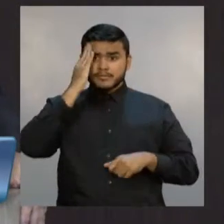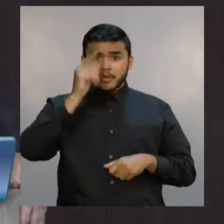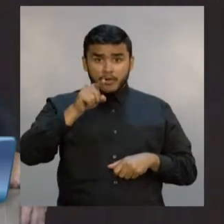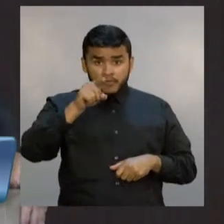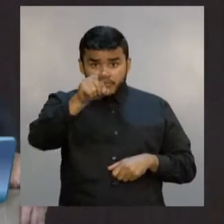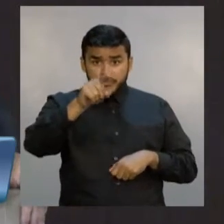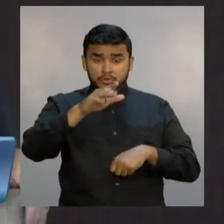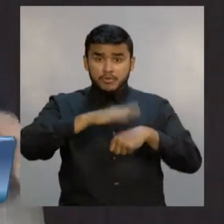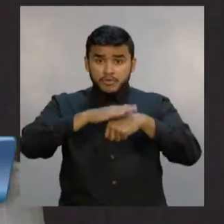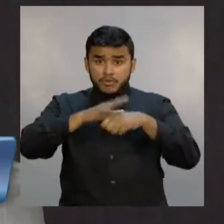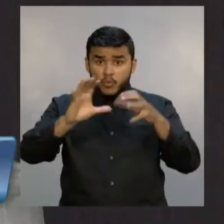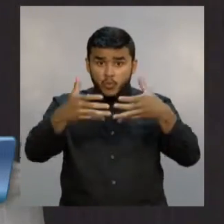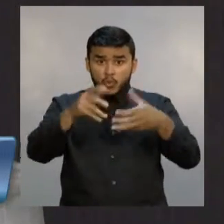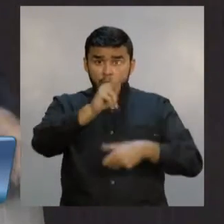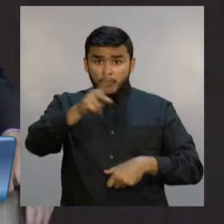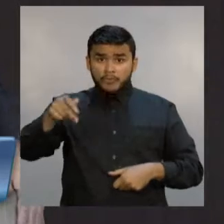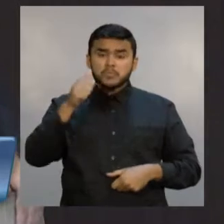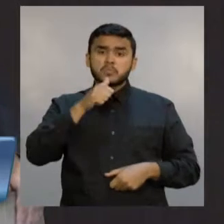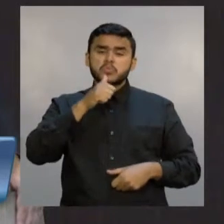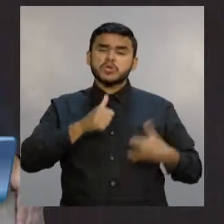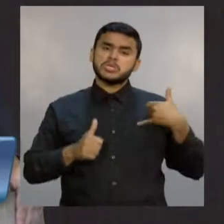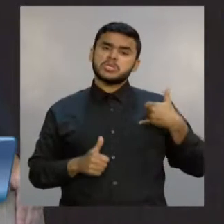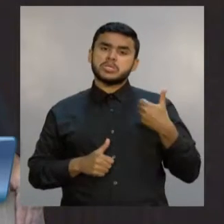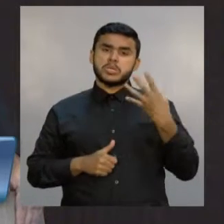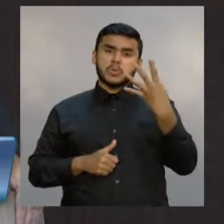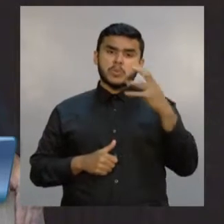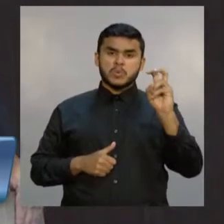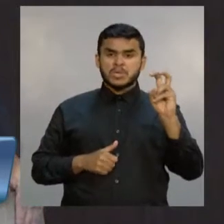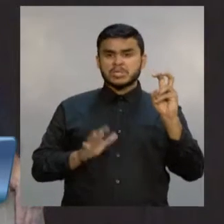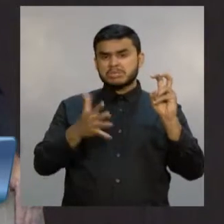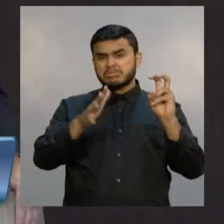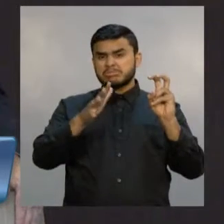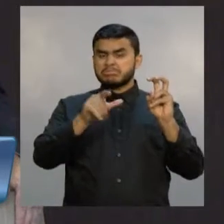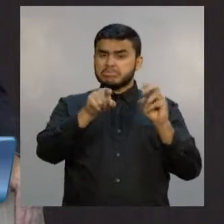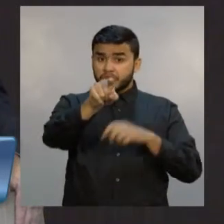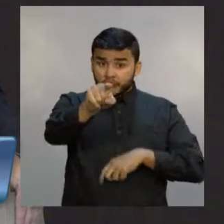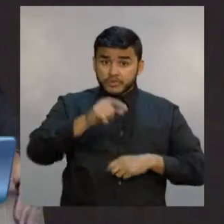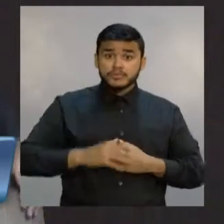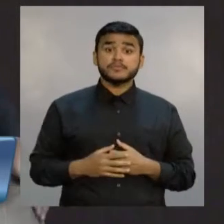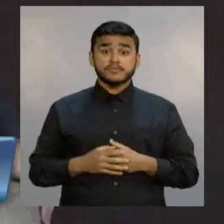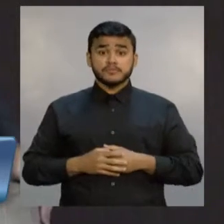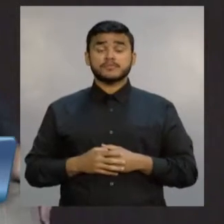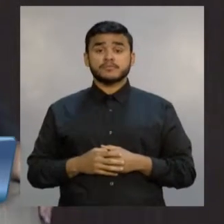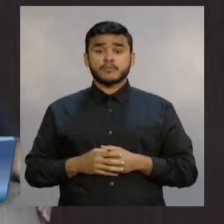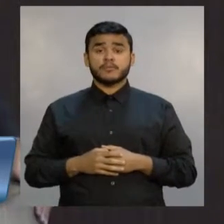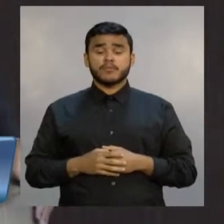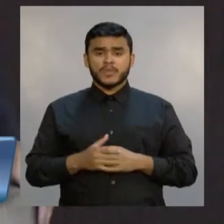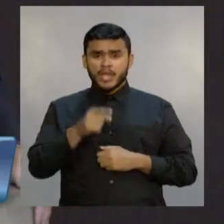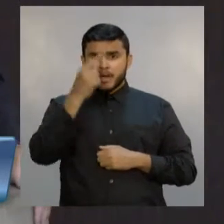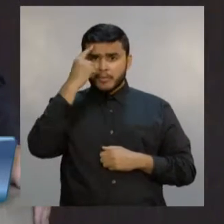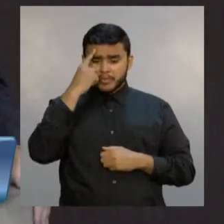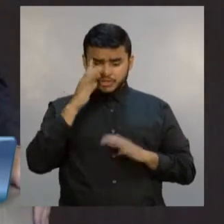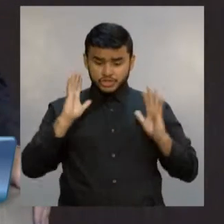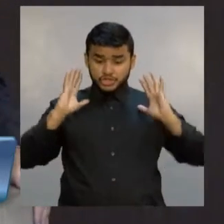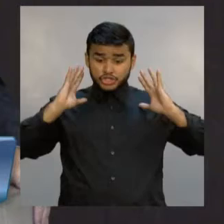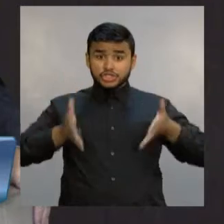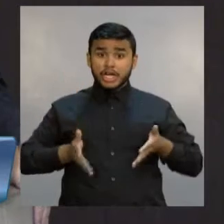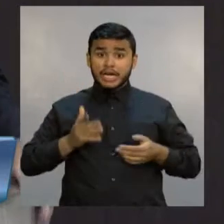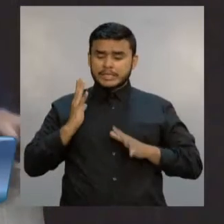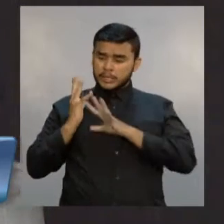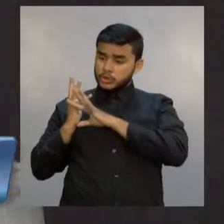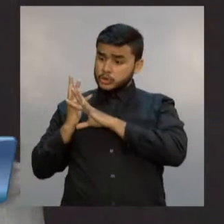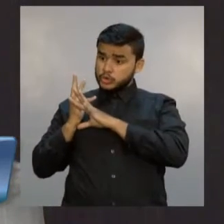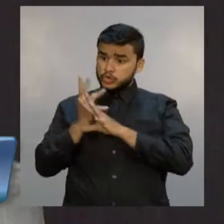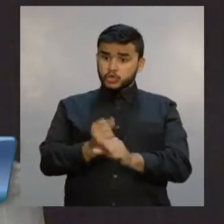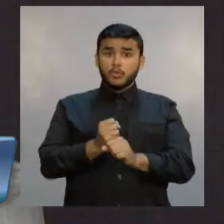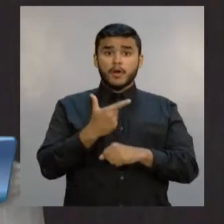de educação básica, na faixa de 45 anos de idade, por exemplo, beirando os 25 anos de